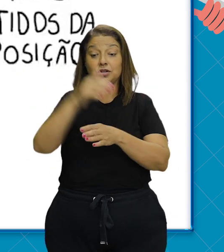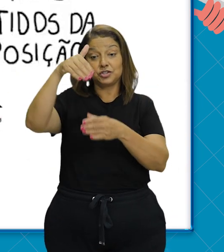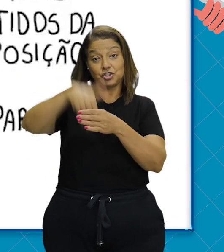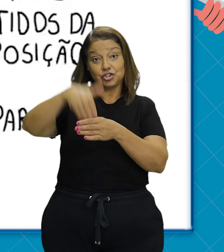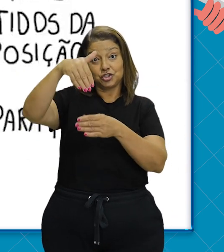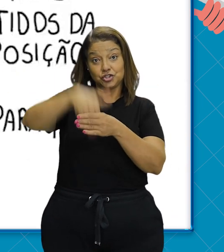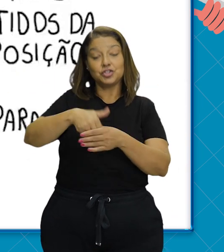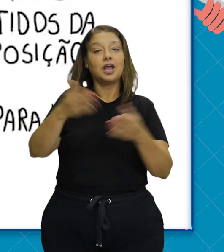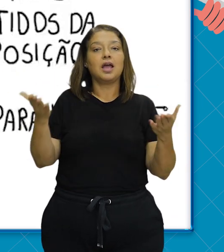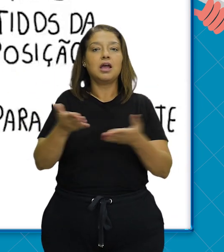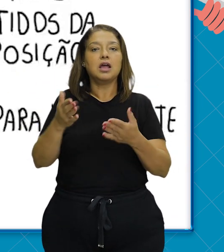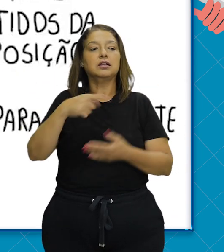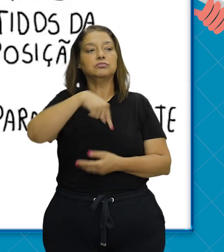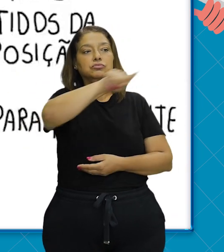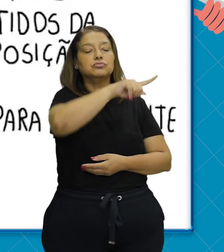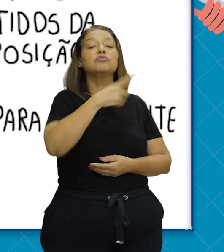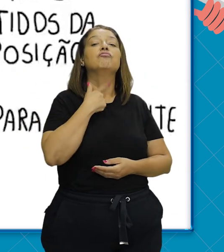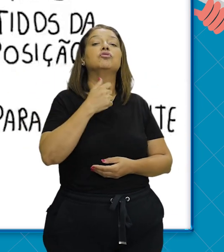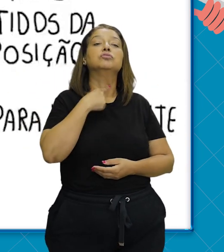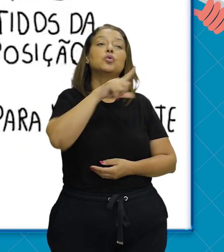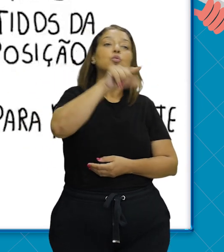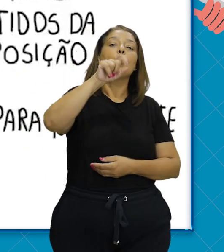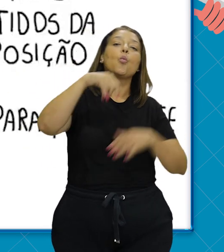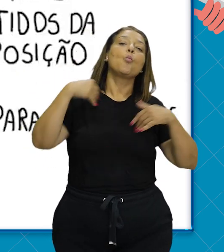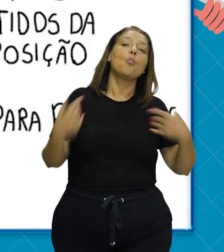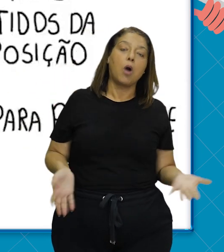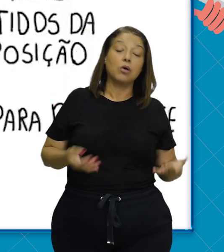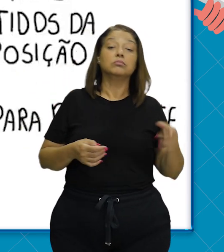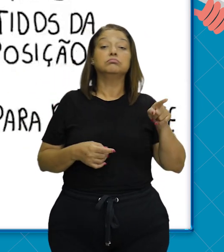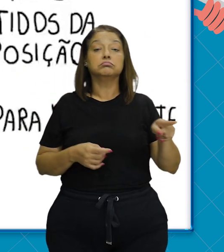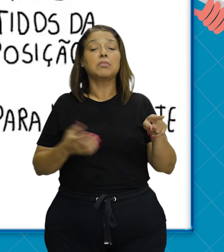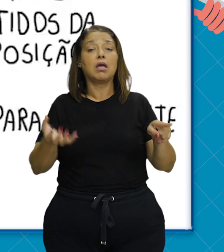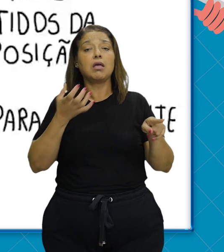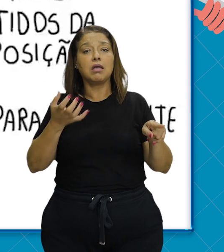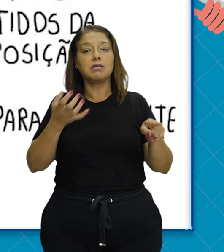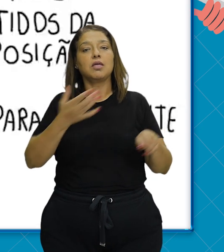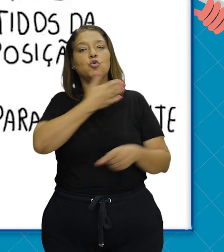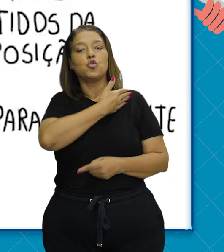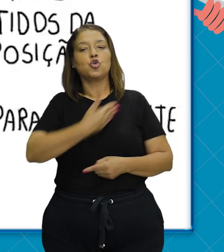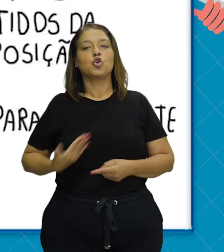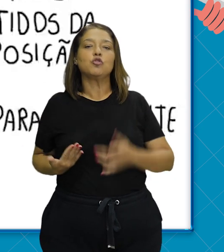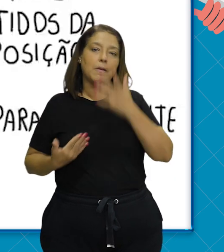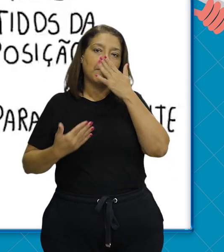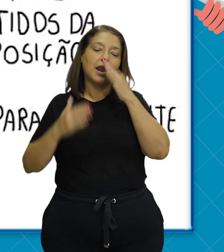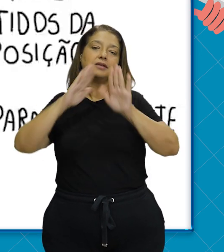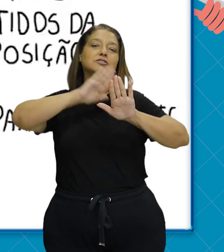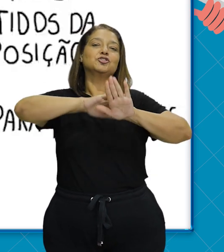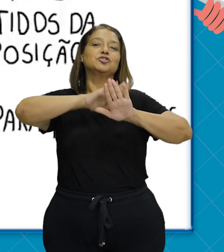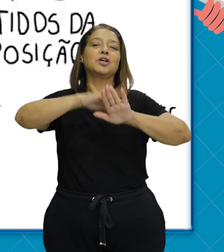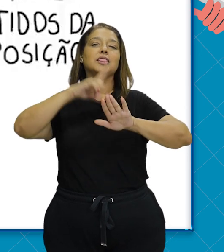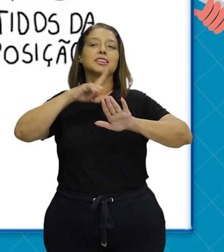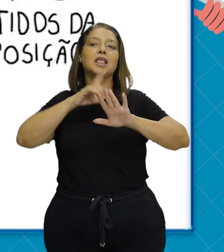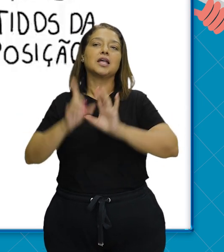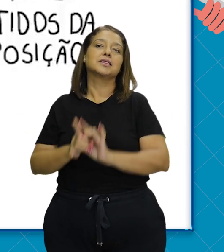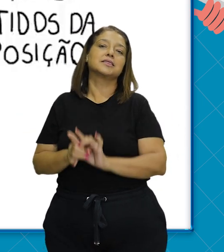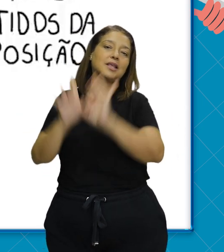seriam indiretas. No fundo, tudo isso era só para legitimar o governo, dando uma imagem falsa de